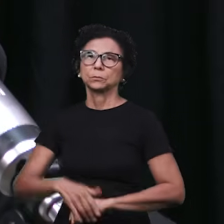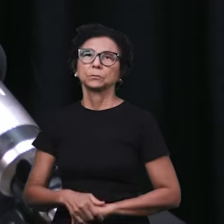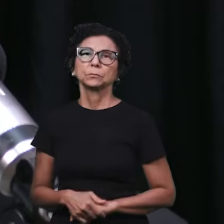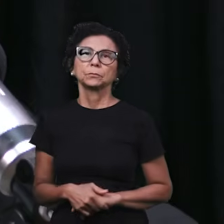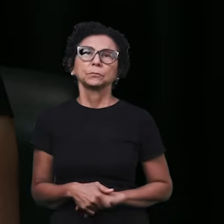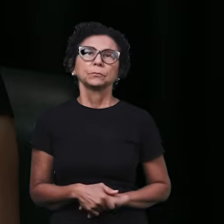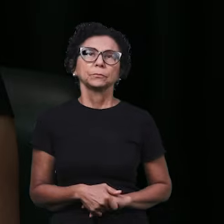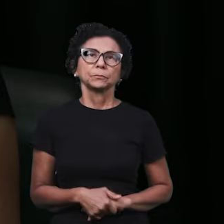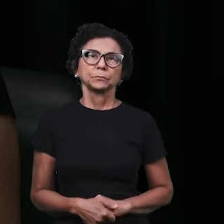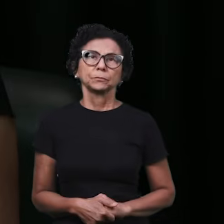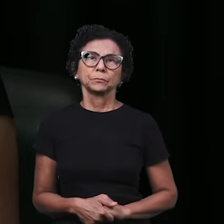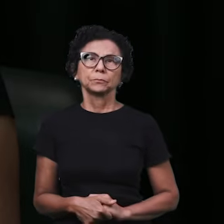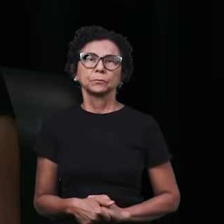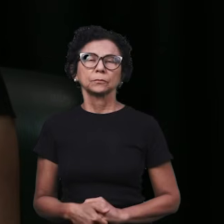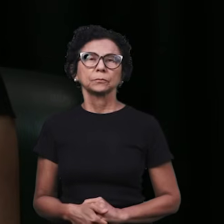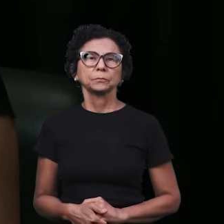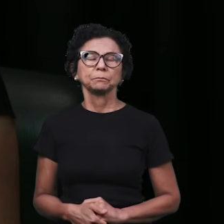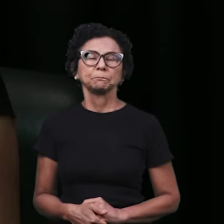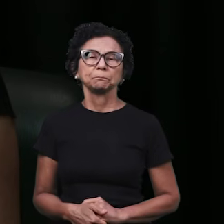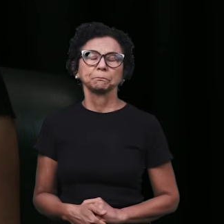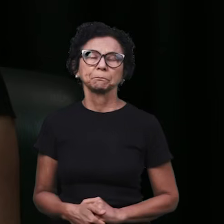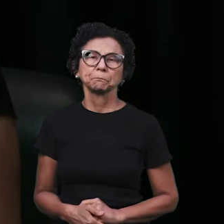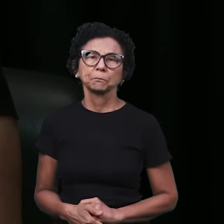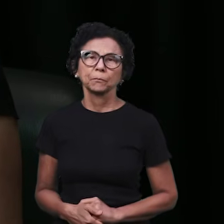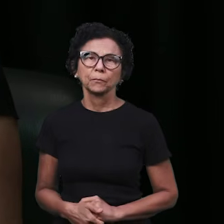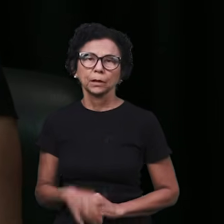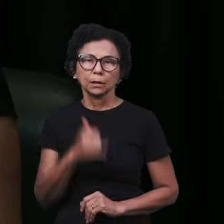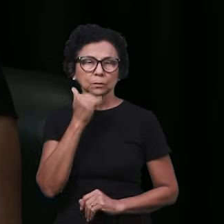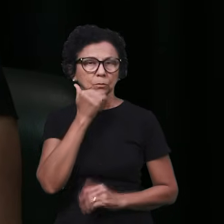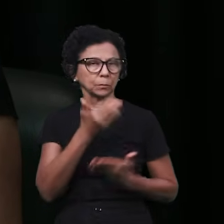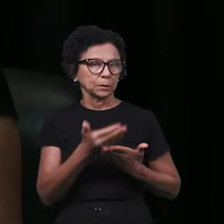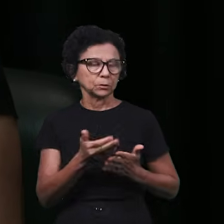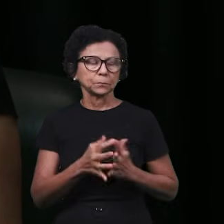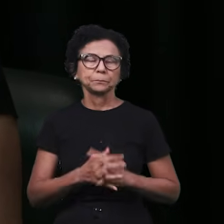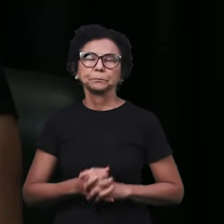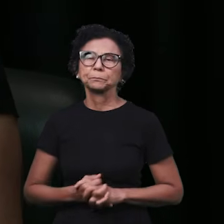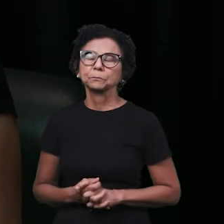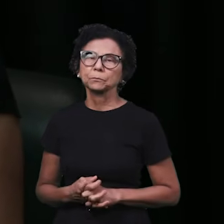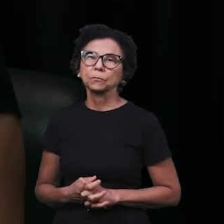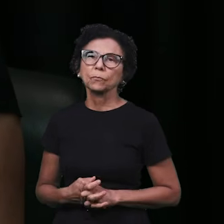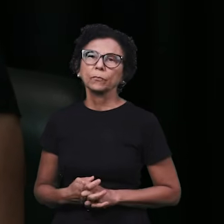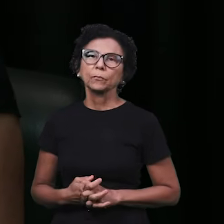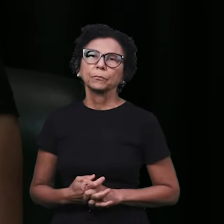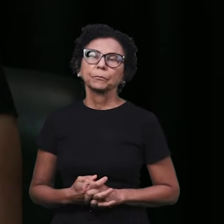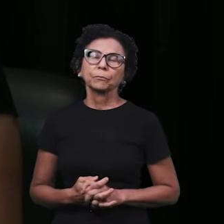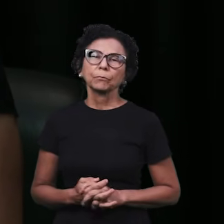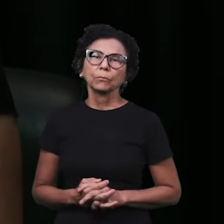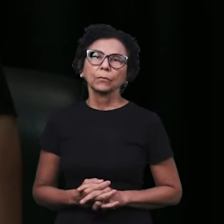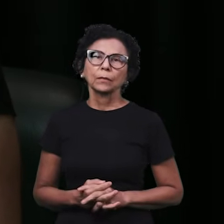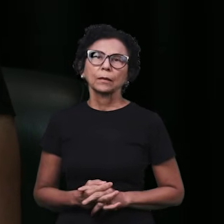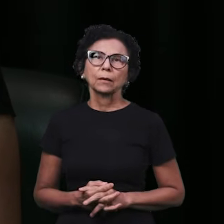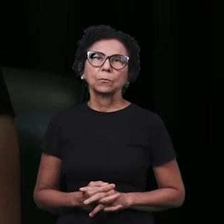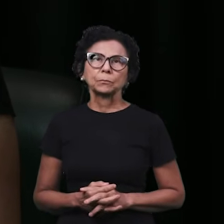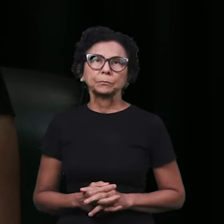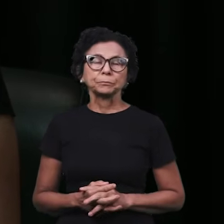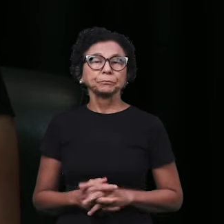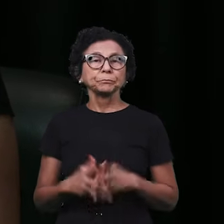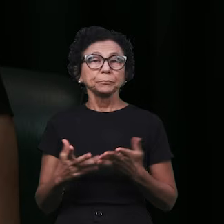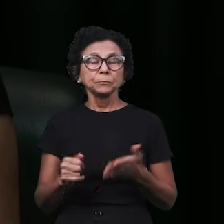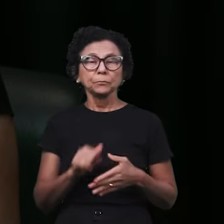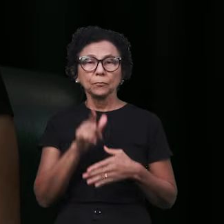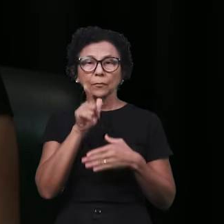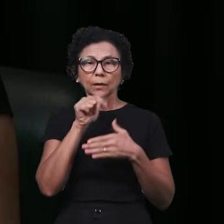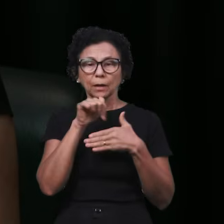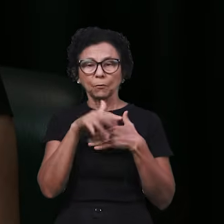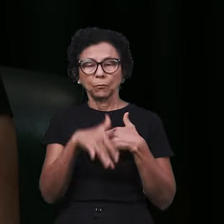vive em mim. E a gente vê como o louvor, ele intercala tão bem com esse versículo, porque ele fala, vou guiar-te a uma rica fonte, que é o